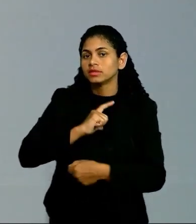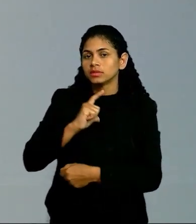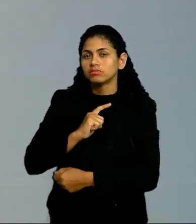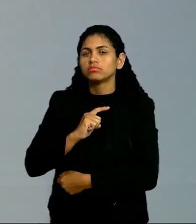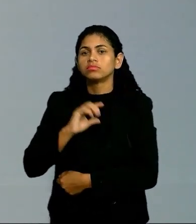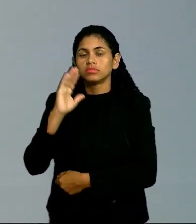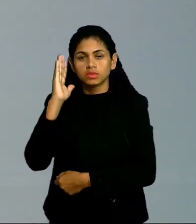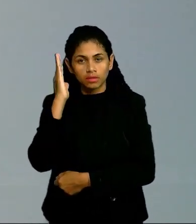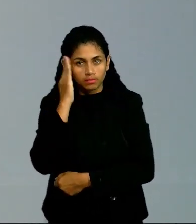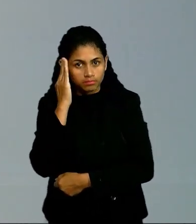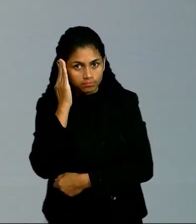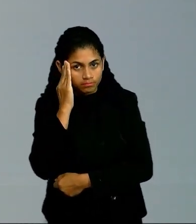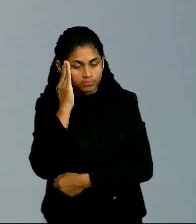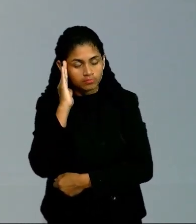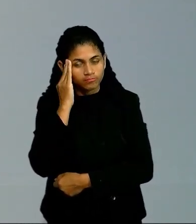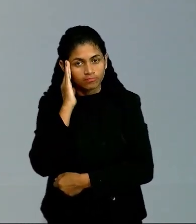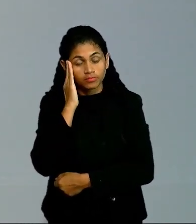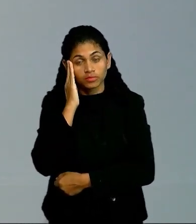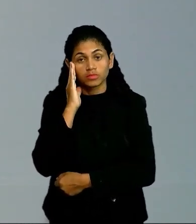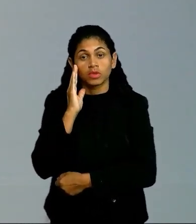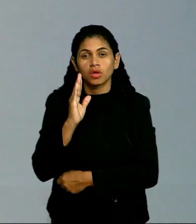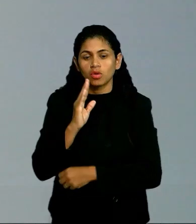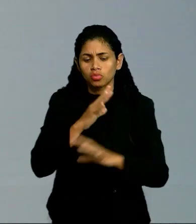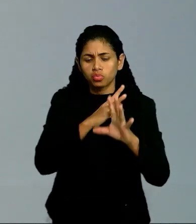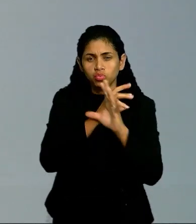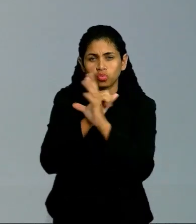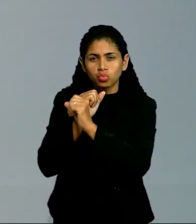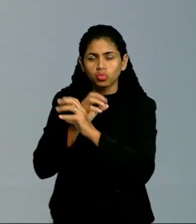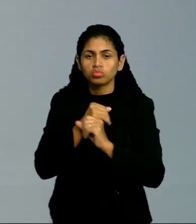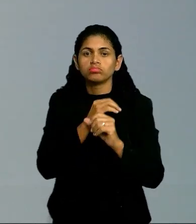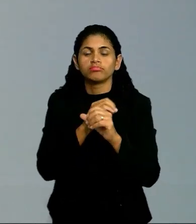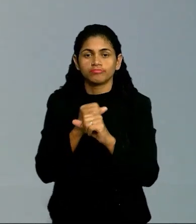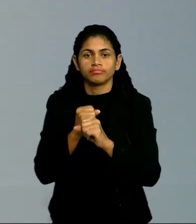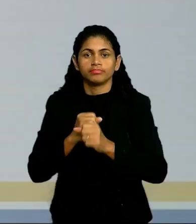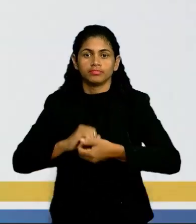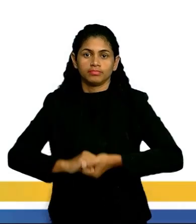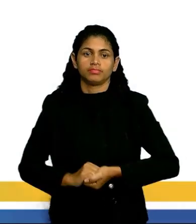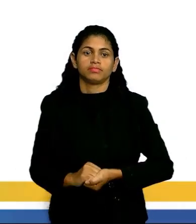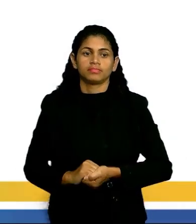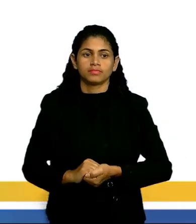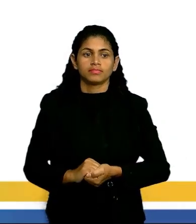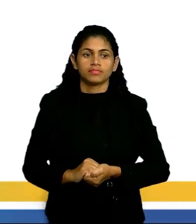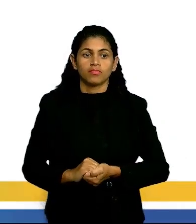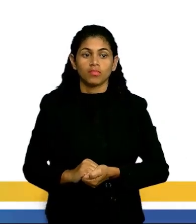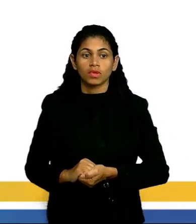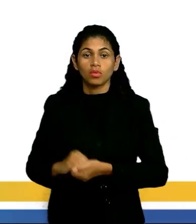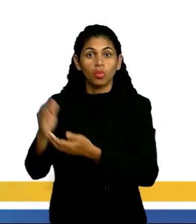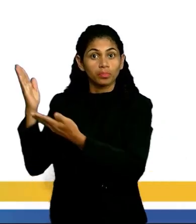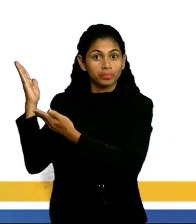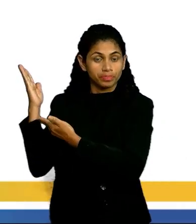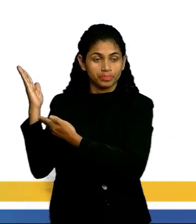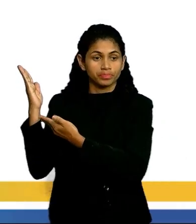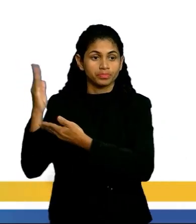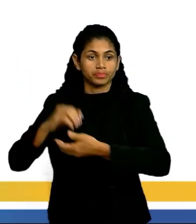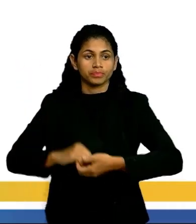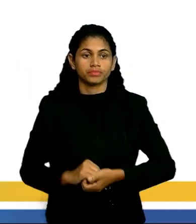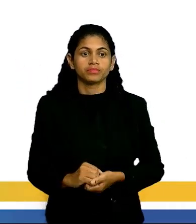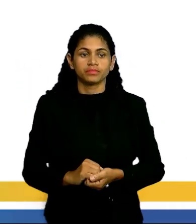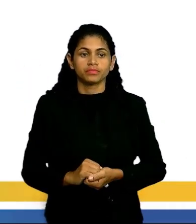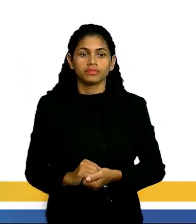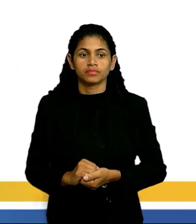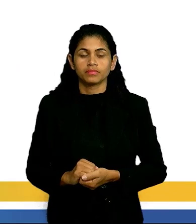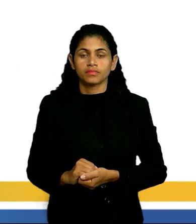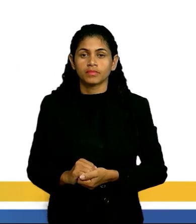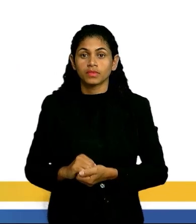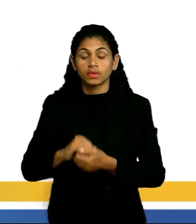de Knox, que é o número de oxidação. Então vamos lá, acompanha comigo aí na tela. Veja bem. Então essa oxirredução